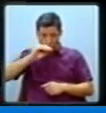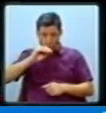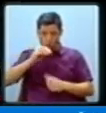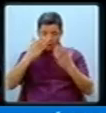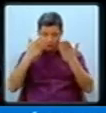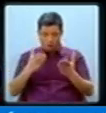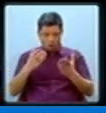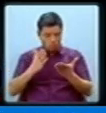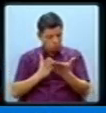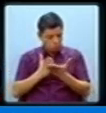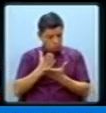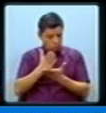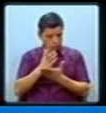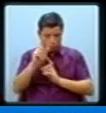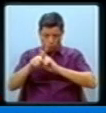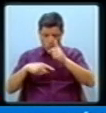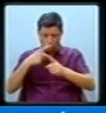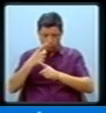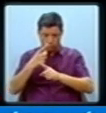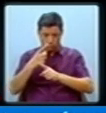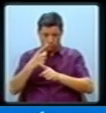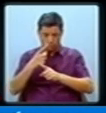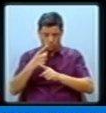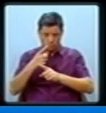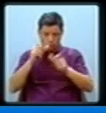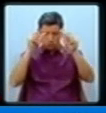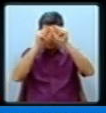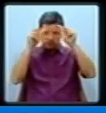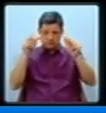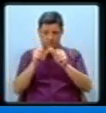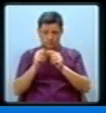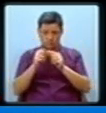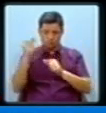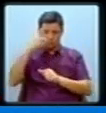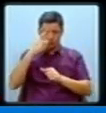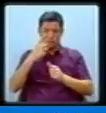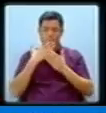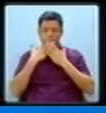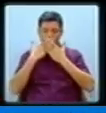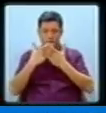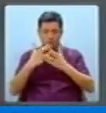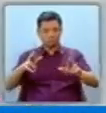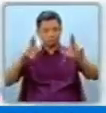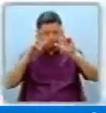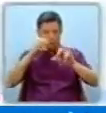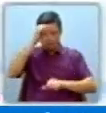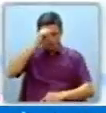continua a sua viagem ao encontro de um outro corpo mais distante do Sistema Solar. Miguel, obrigada. Obrigado. E um bom domingo.